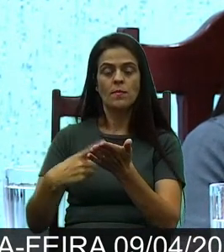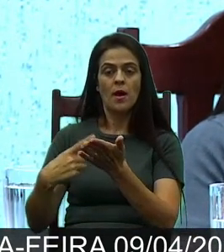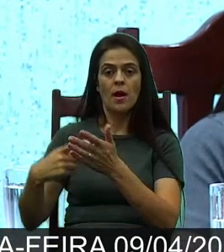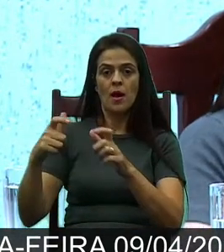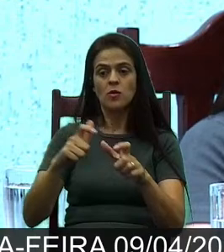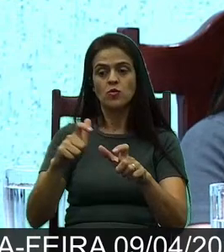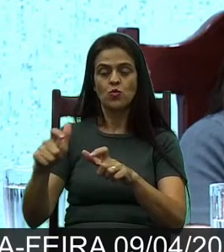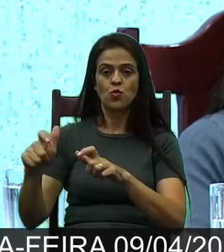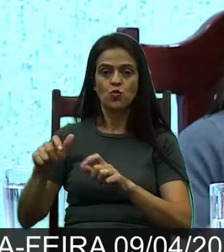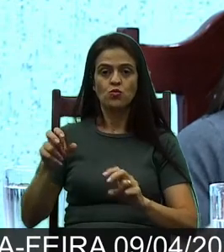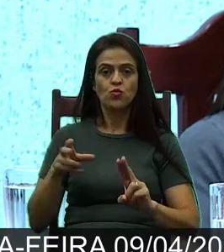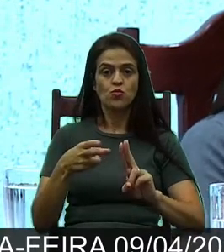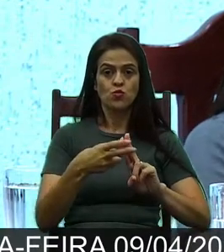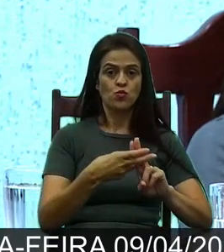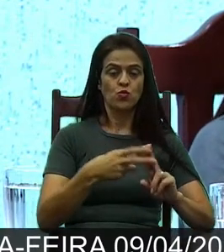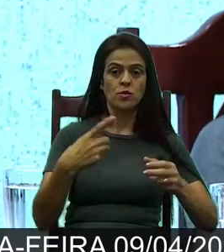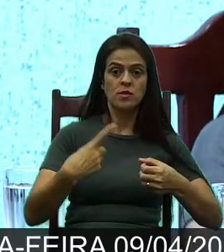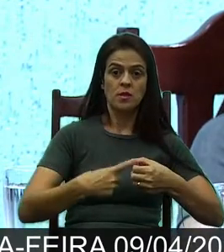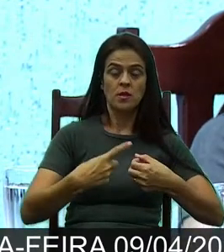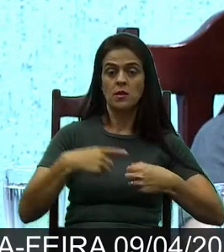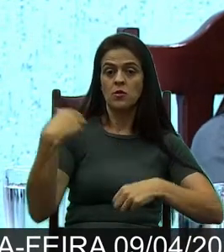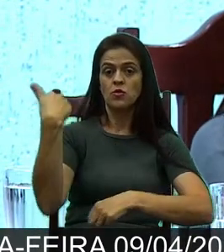de saúde do município de Catalão.